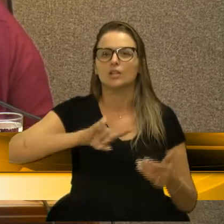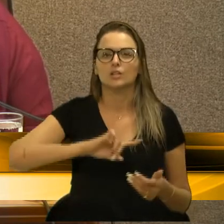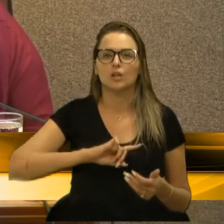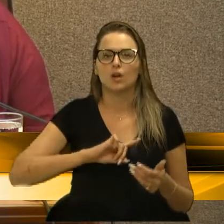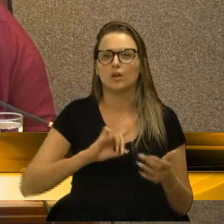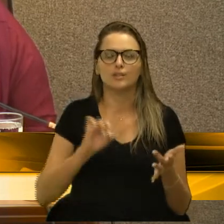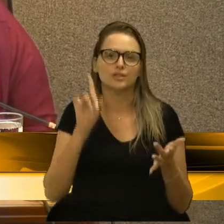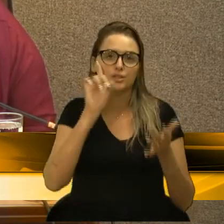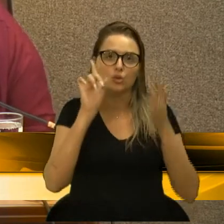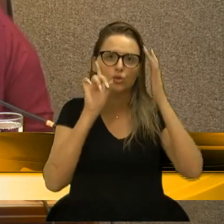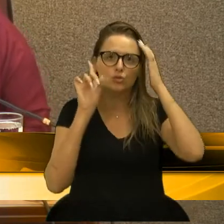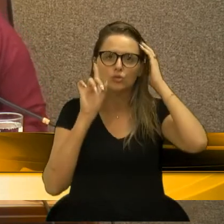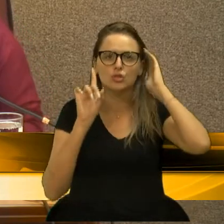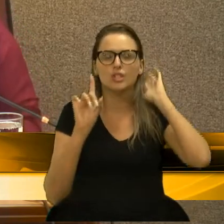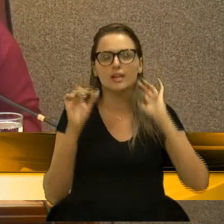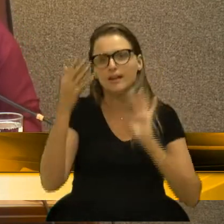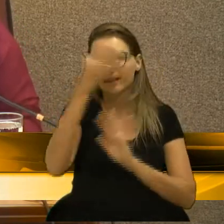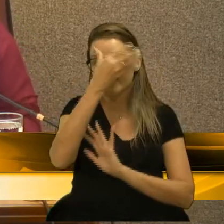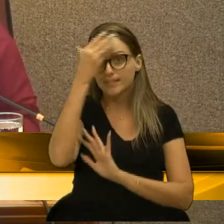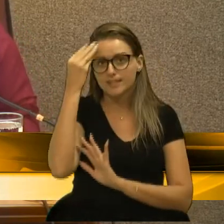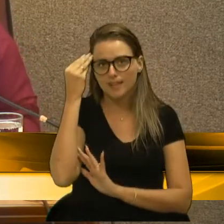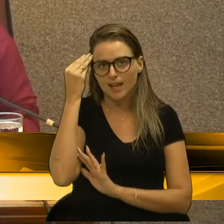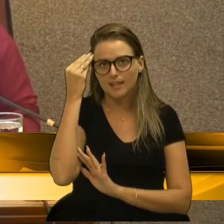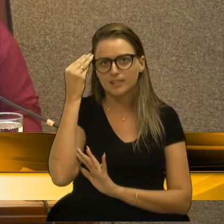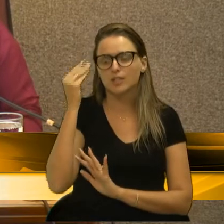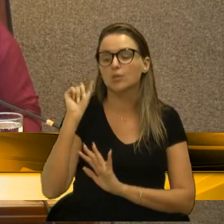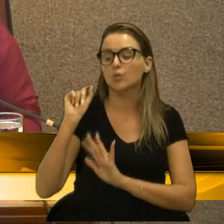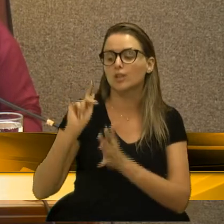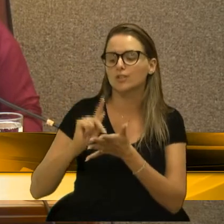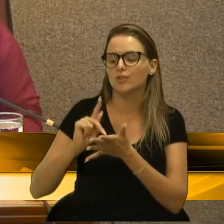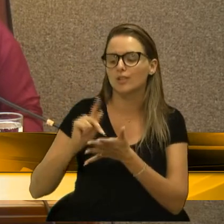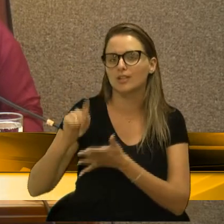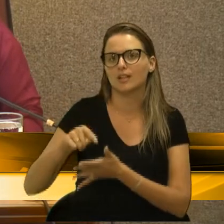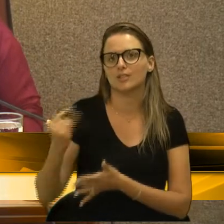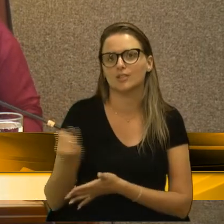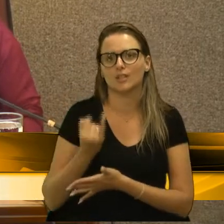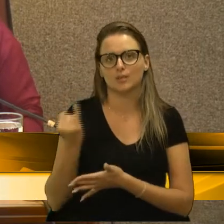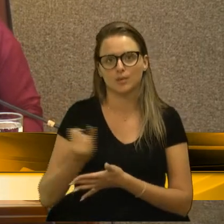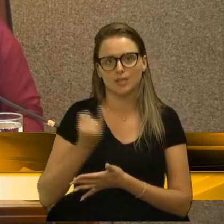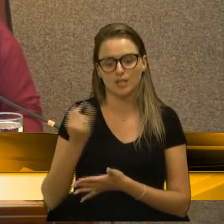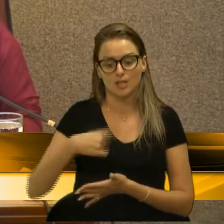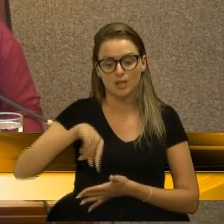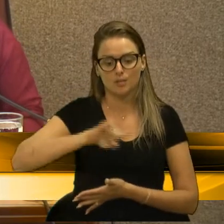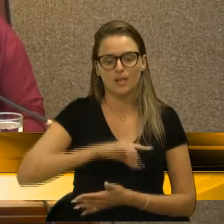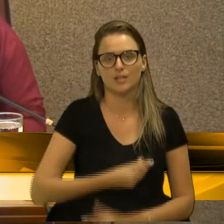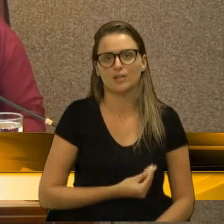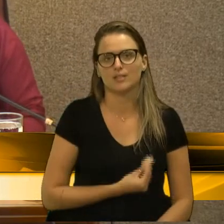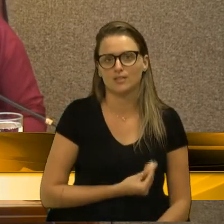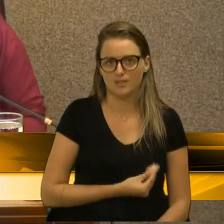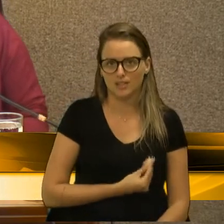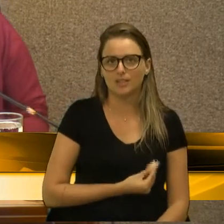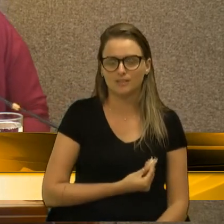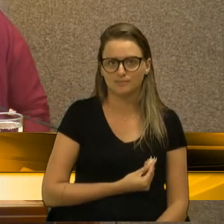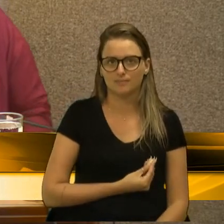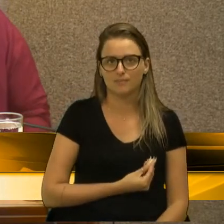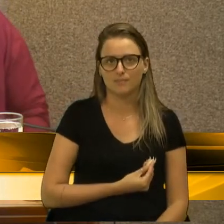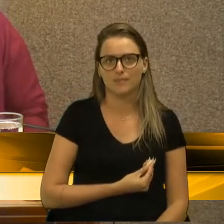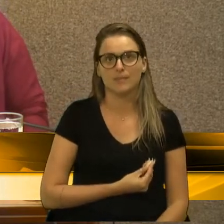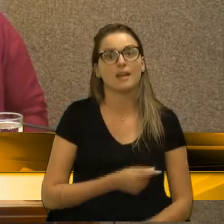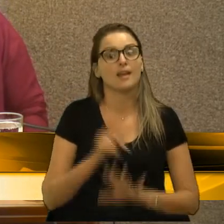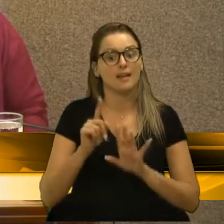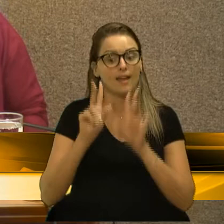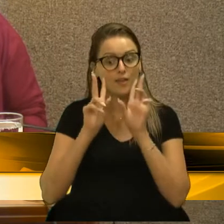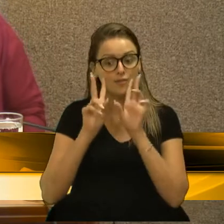dia a dia, acaba esquecendo o que de fato é importante para a nossa vida eterna. Então, é